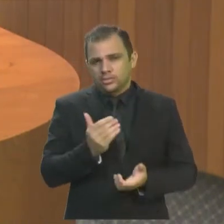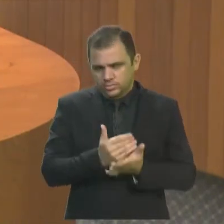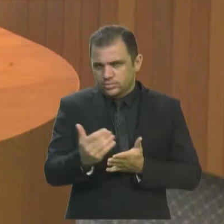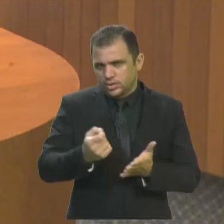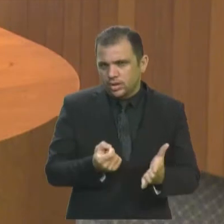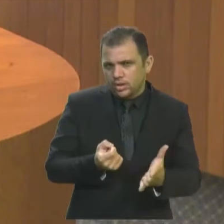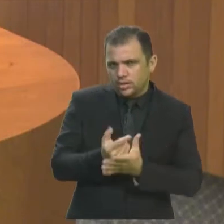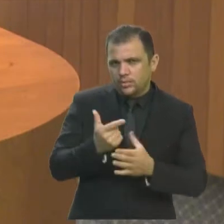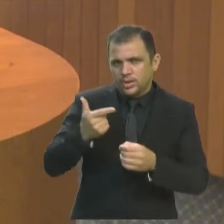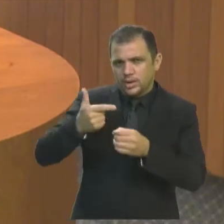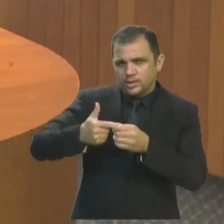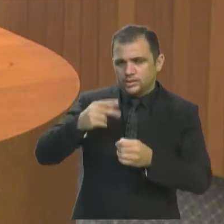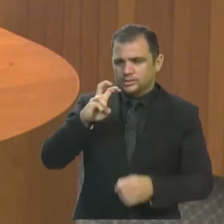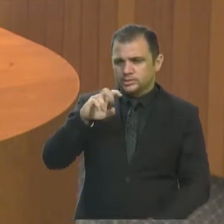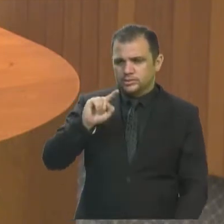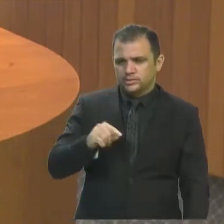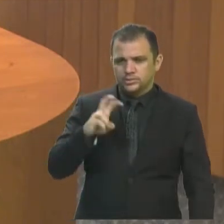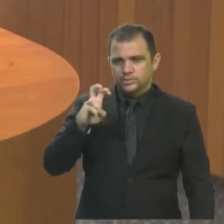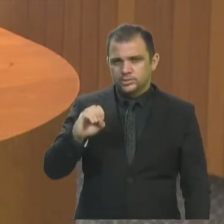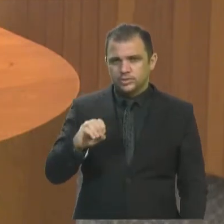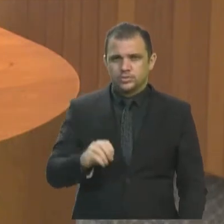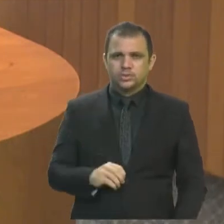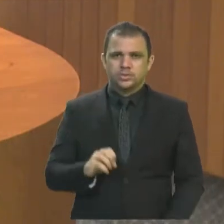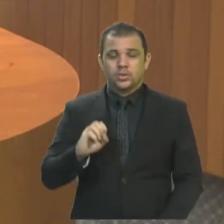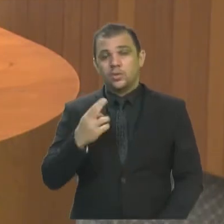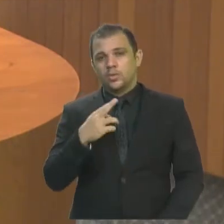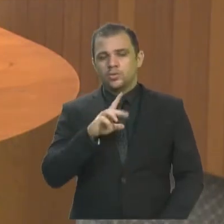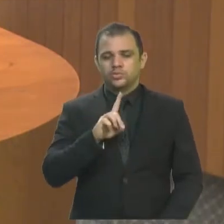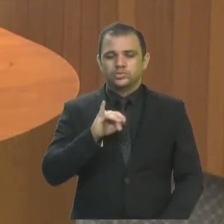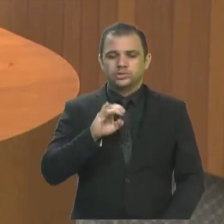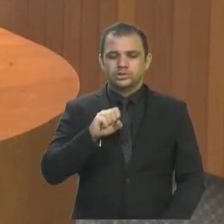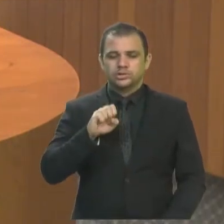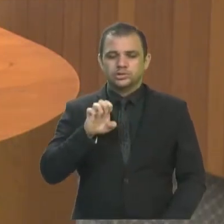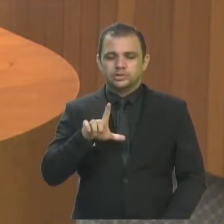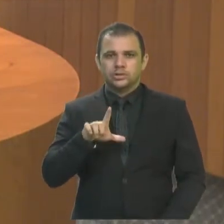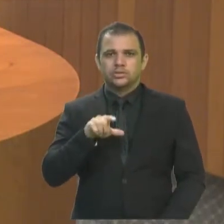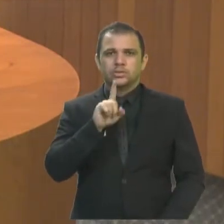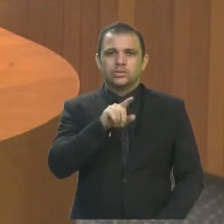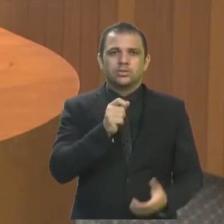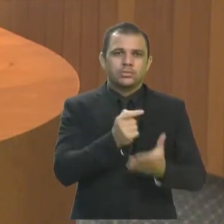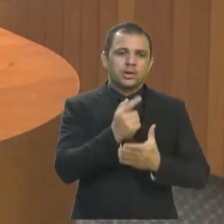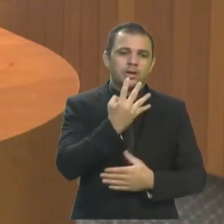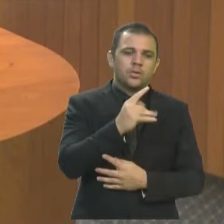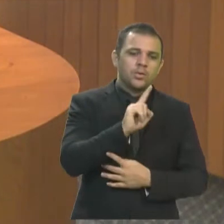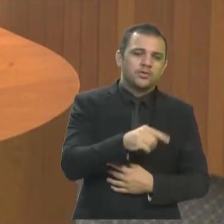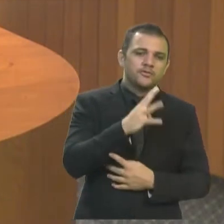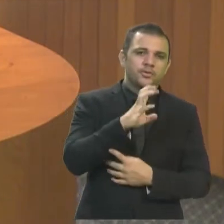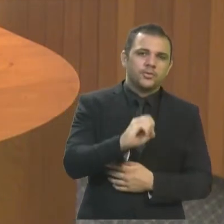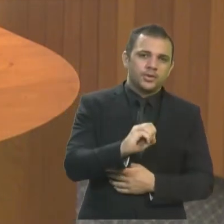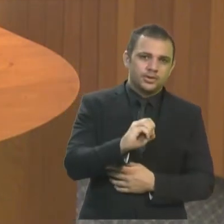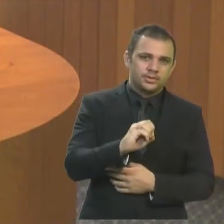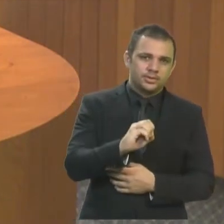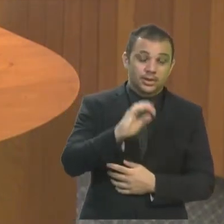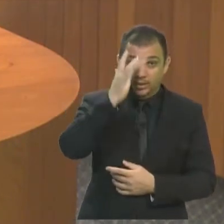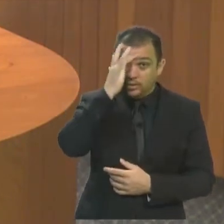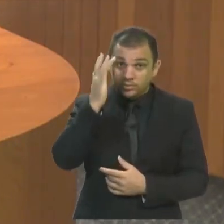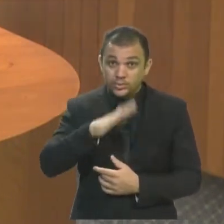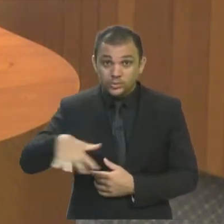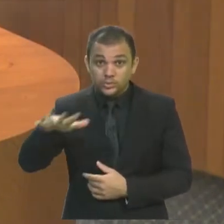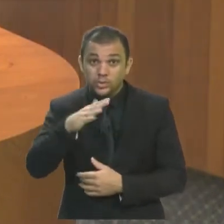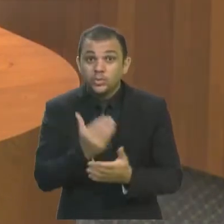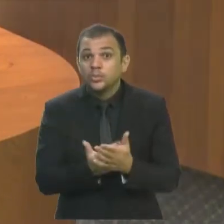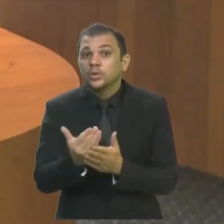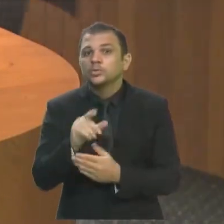a 4,40. As pessoas começam a escolher a hora que saem de casa. E é claro que o consumo